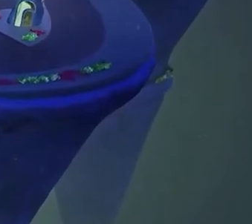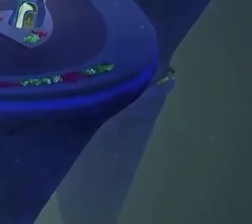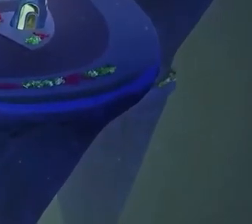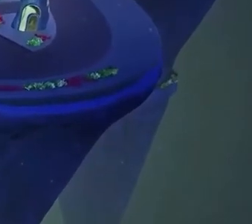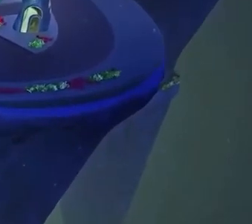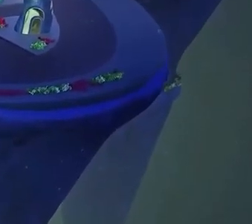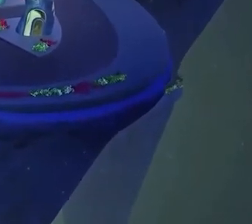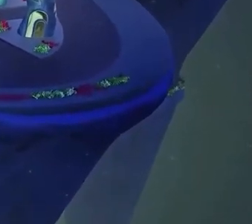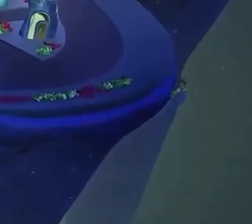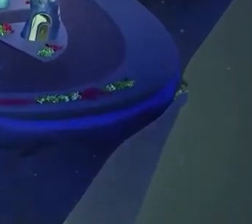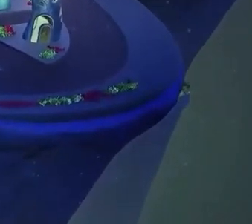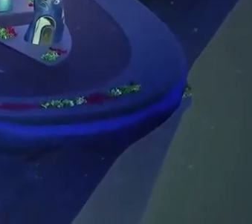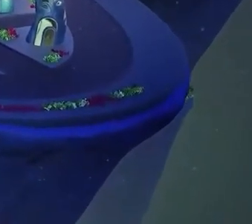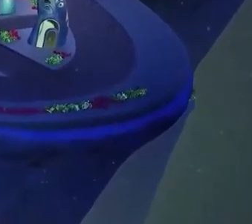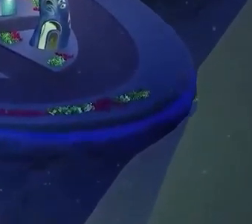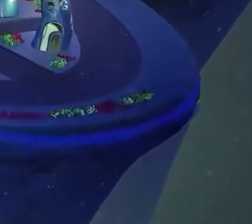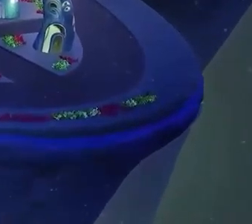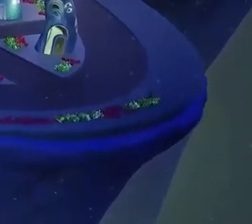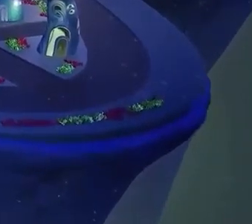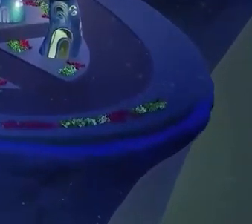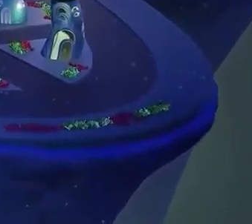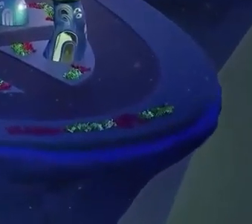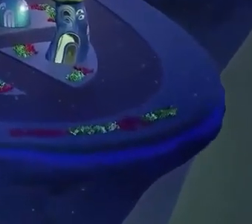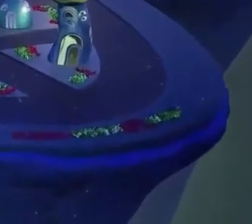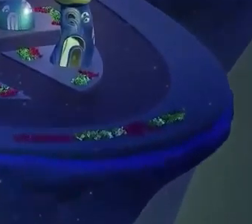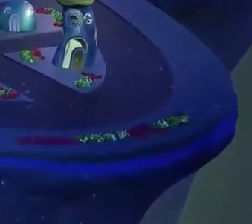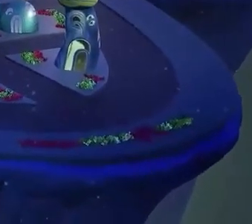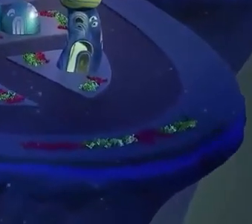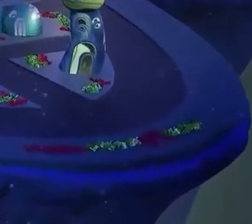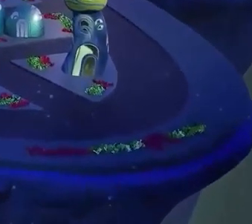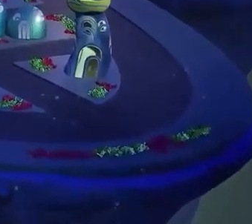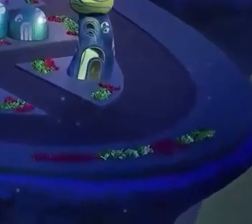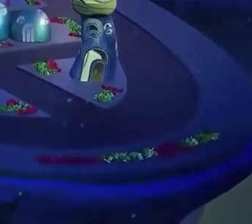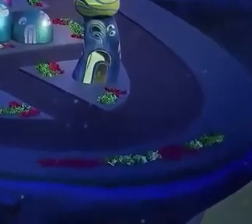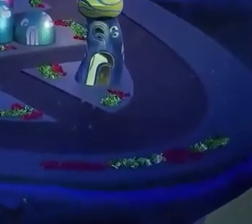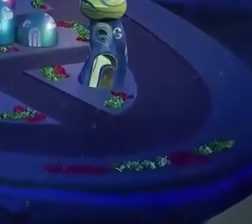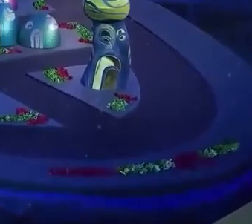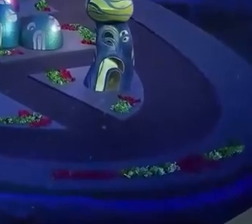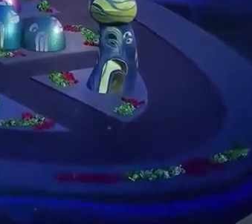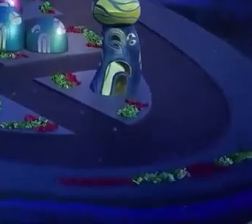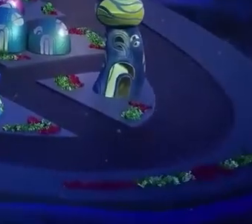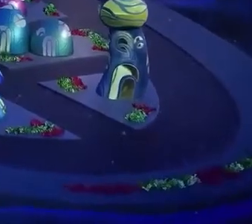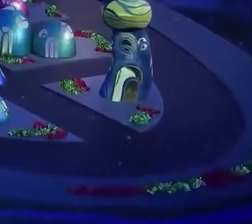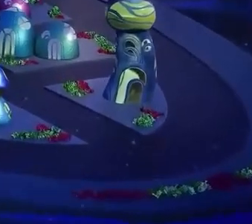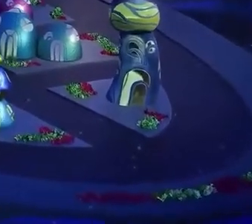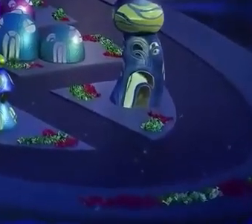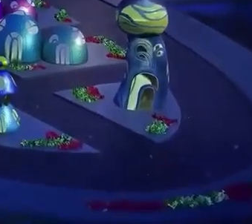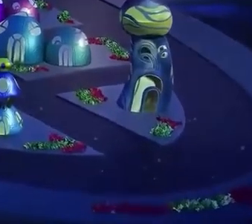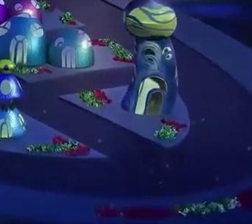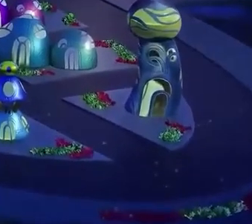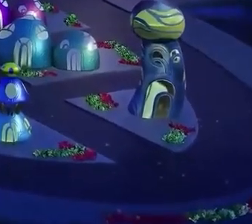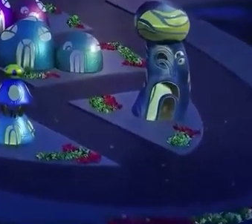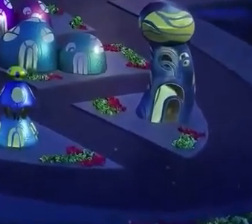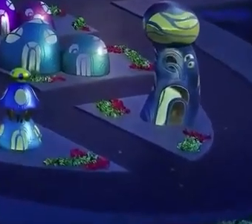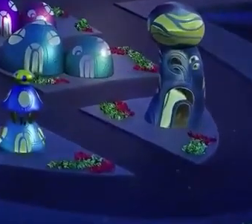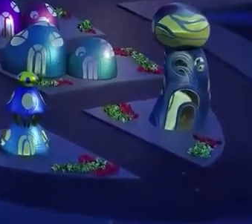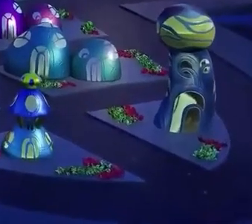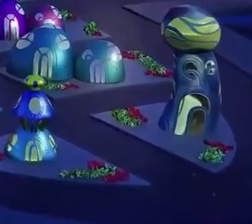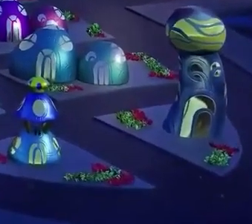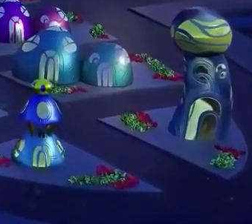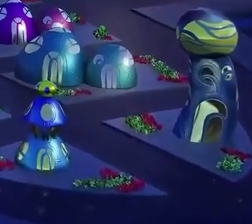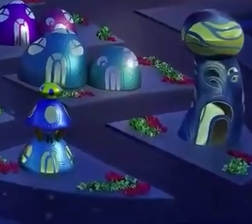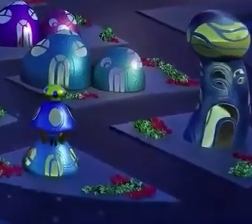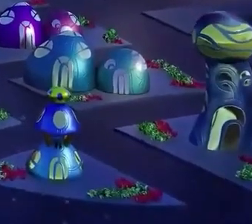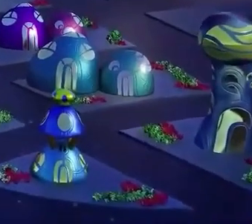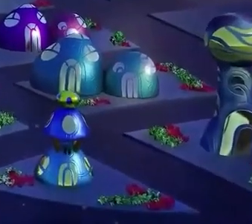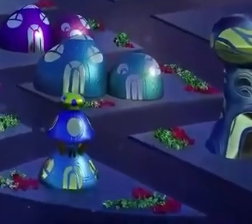nas profundezas do oceano, onde existe a união de todas as espécies de animais. Aqui, vivemos em harmonia e o único